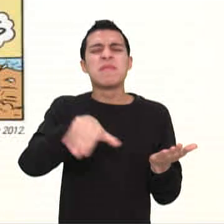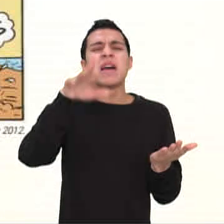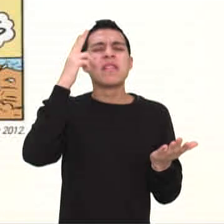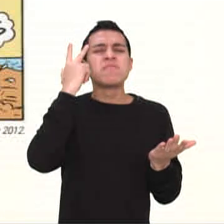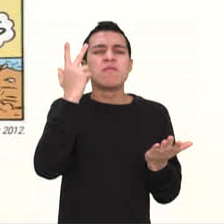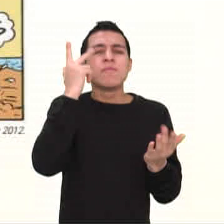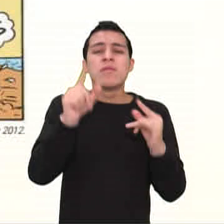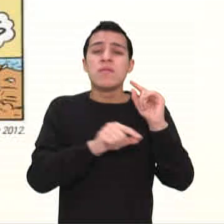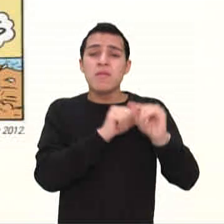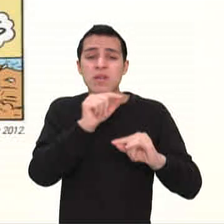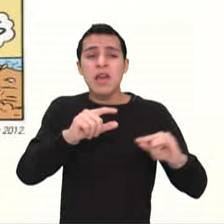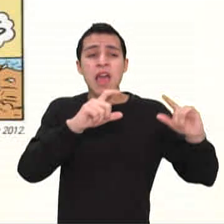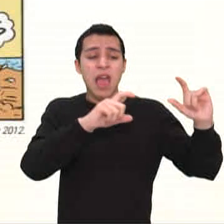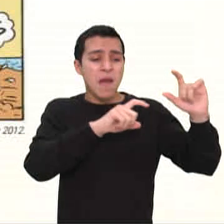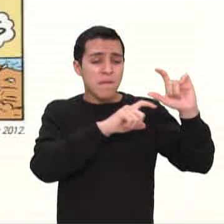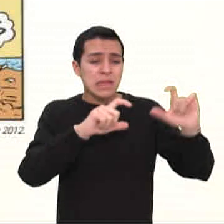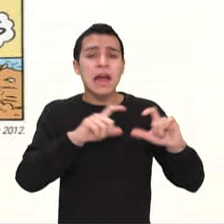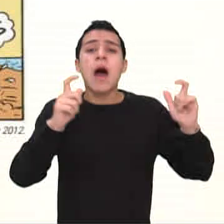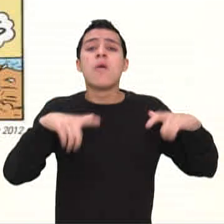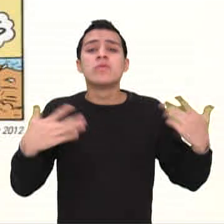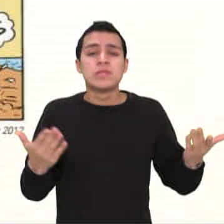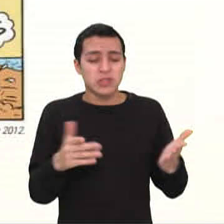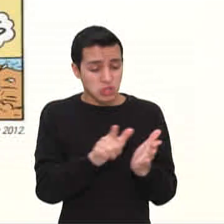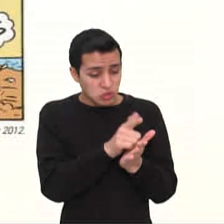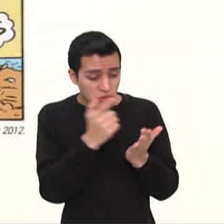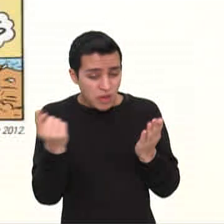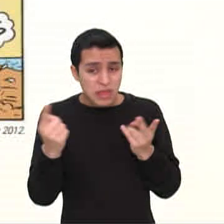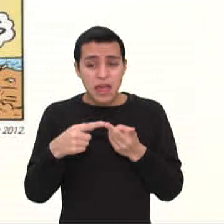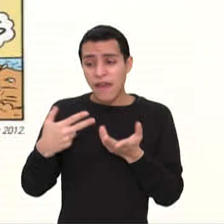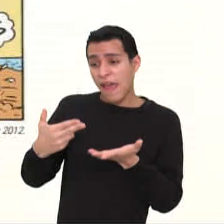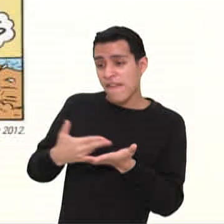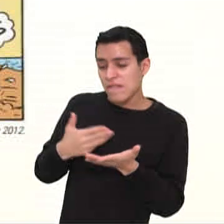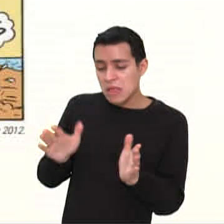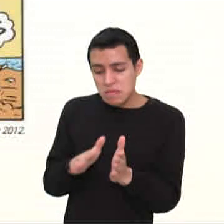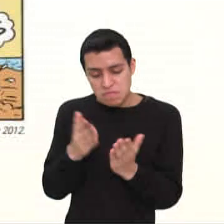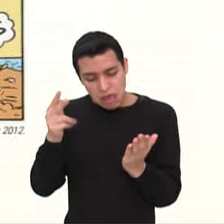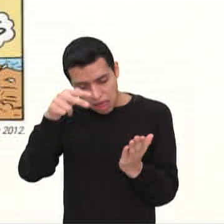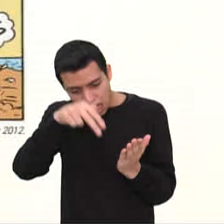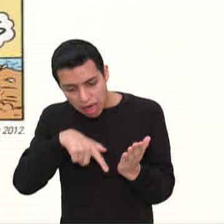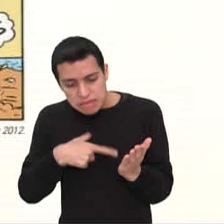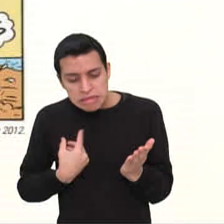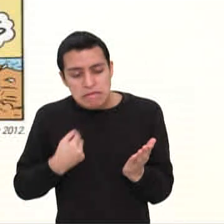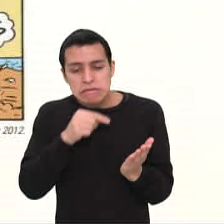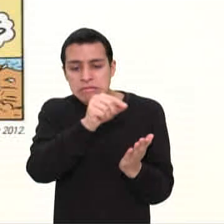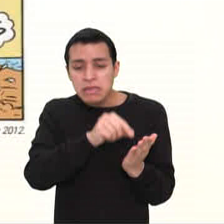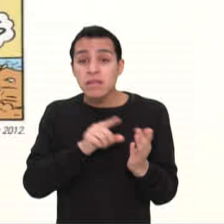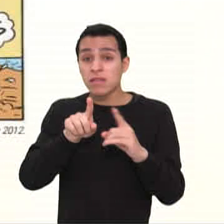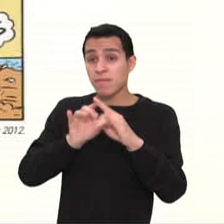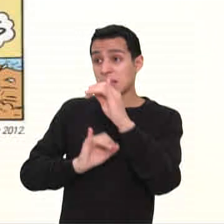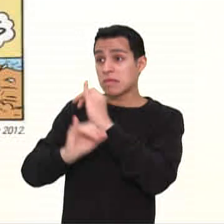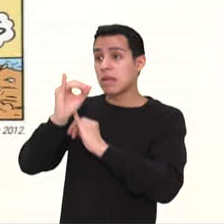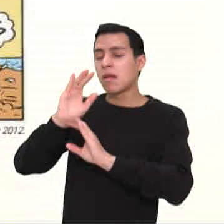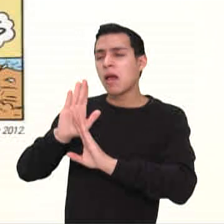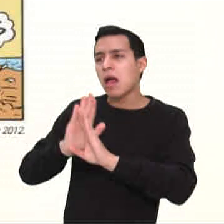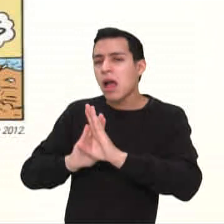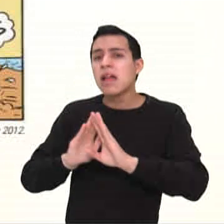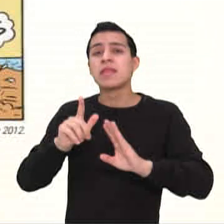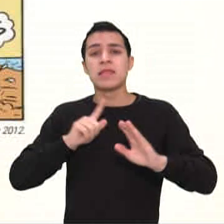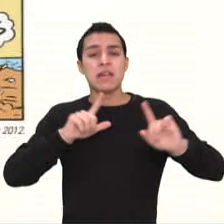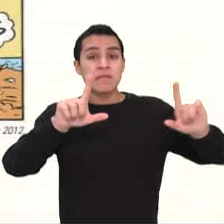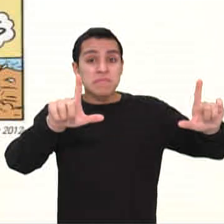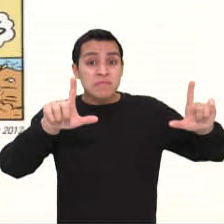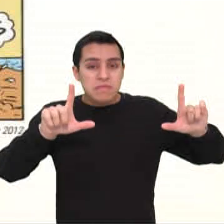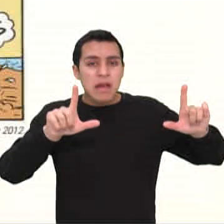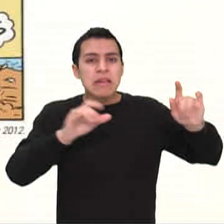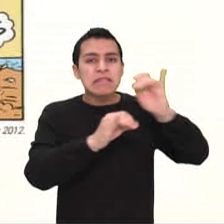gente encontrar quadrinhos em jornal, em revista, agora com a ascensão da internet, nos sites de internet a